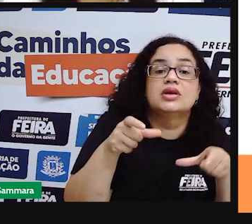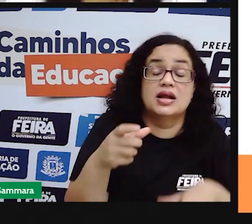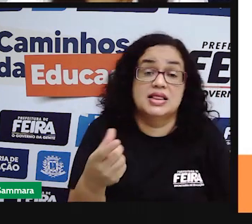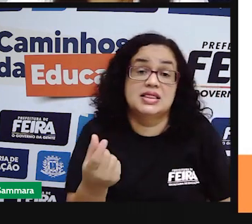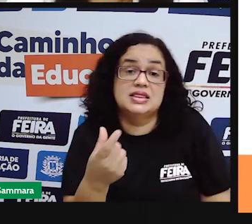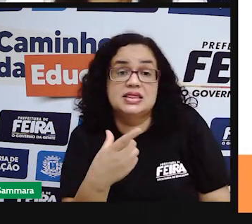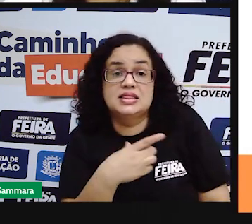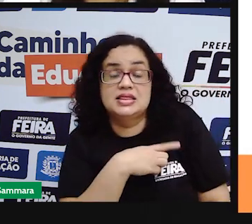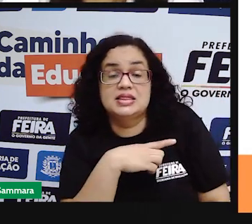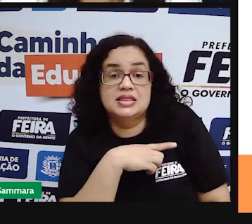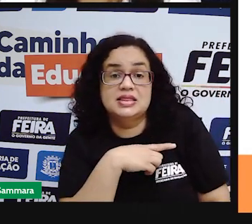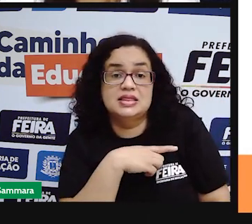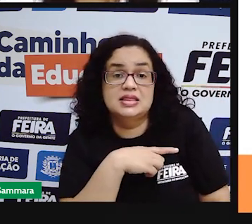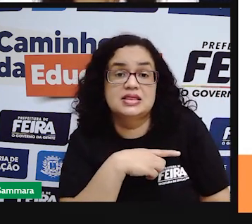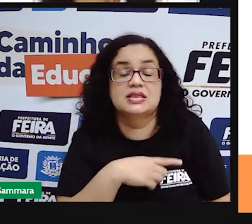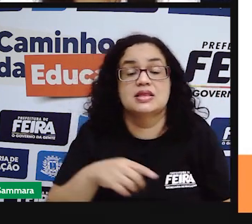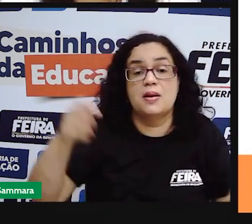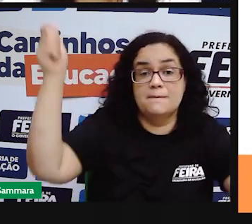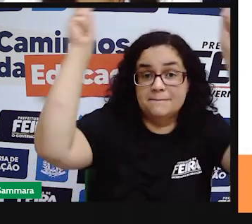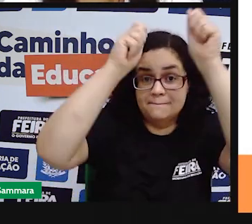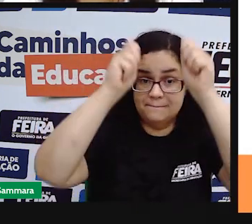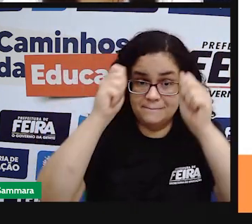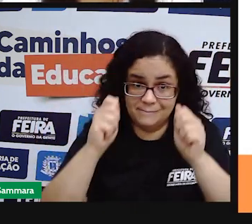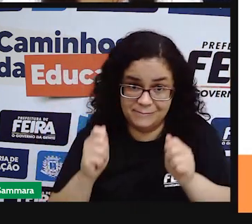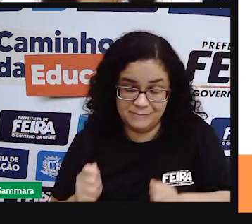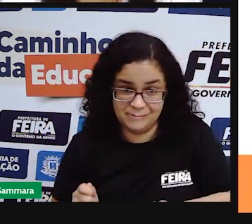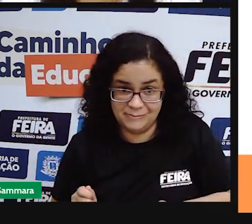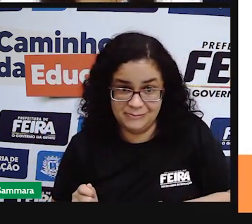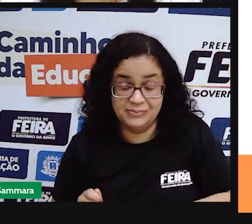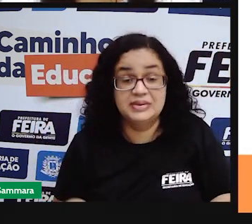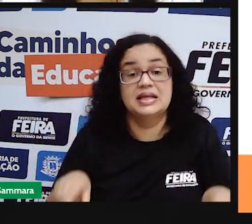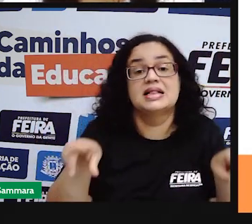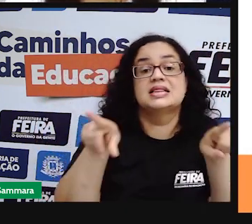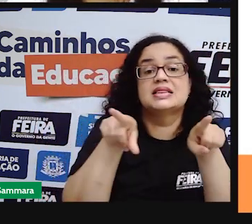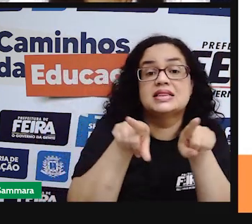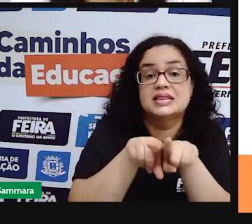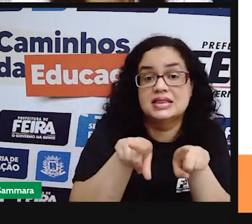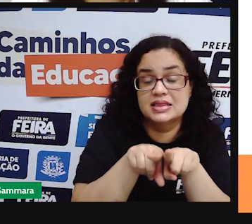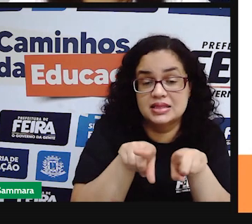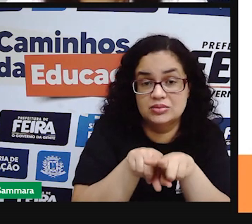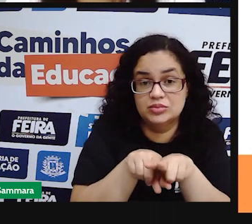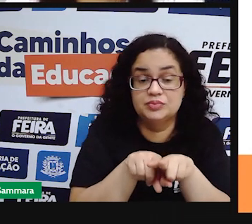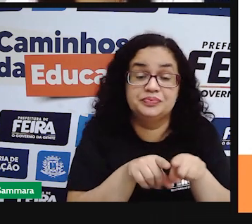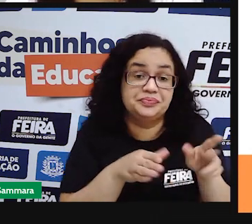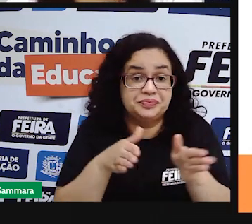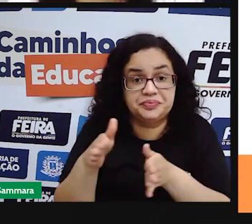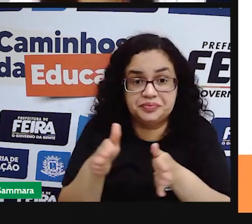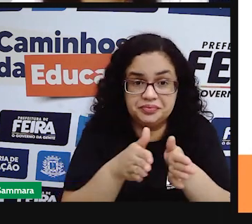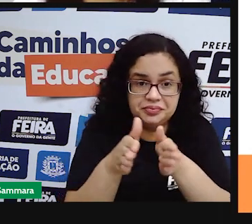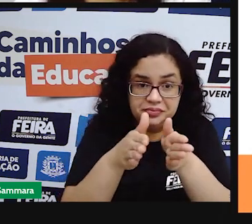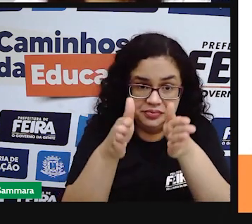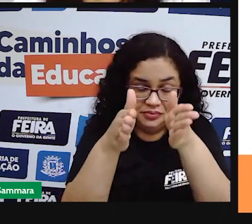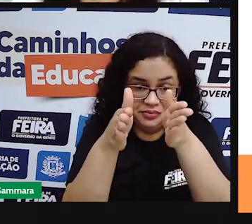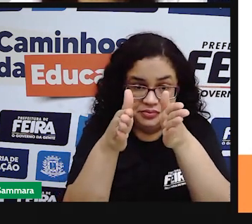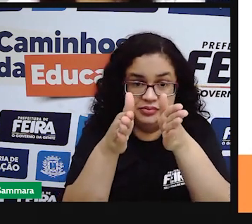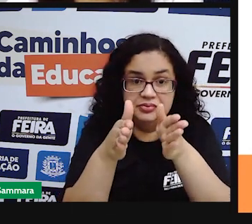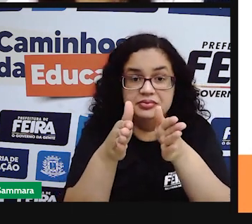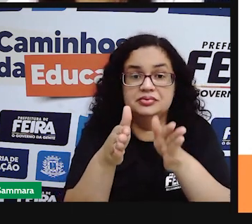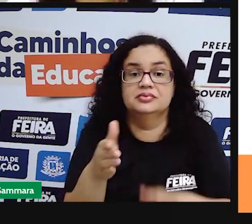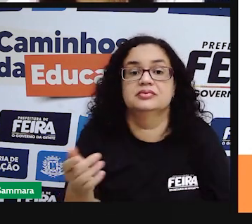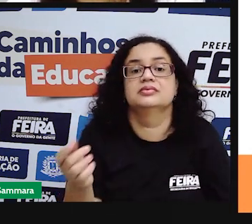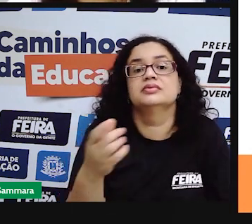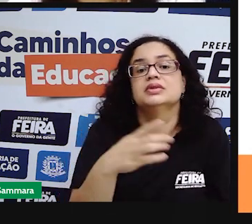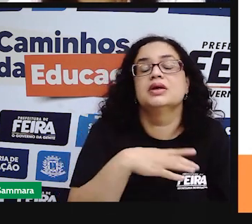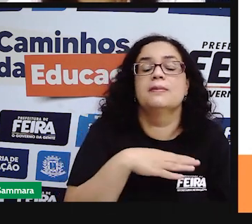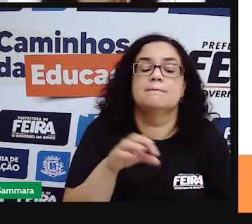nos mapas, vão aparecer nos croquis, vão aparecer também nos trajetos, né? Nos pequenos percursos que a gente